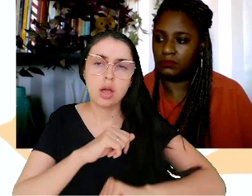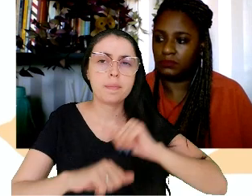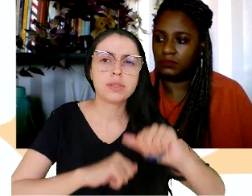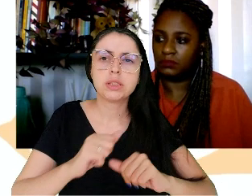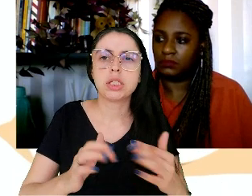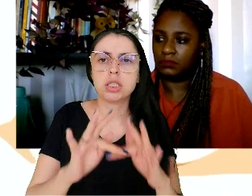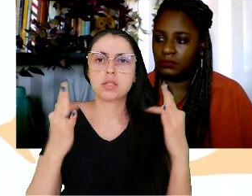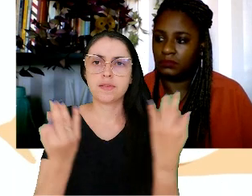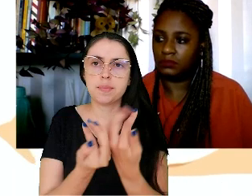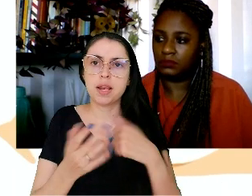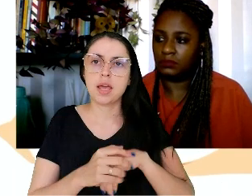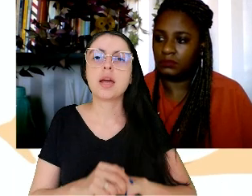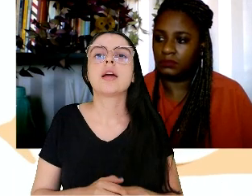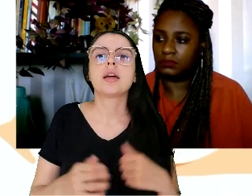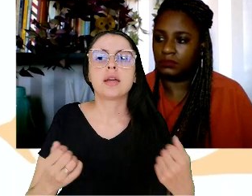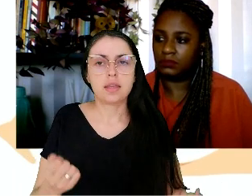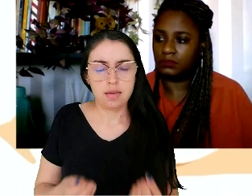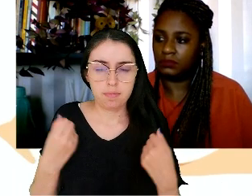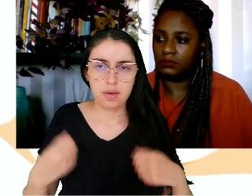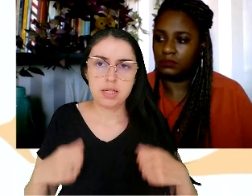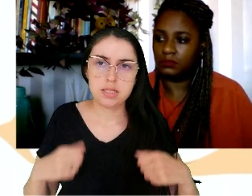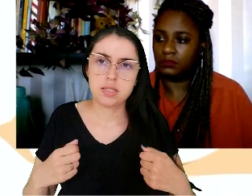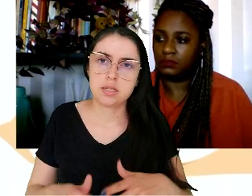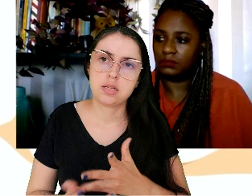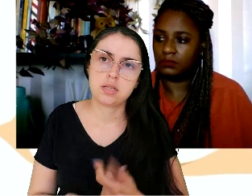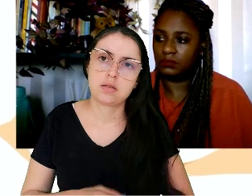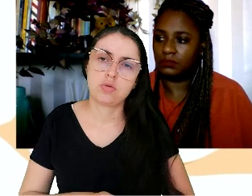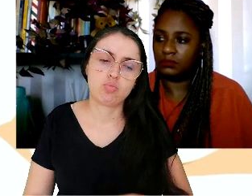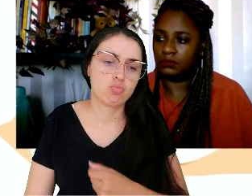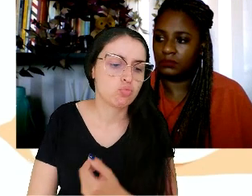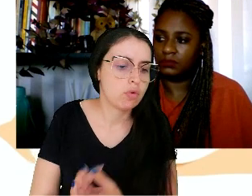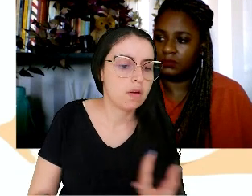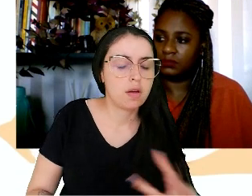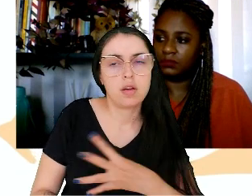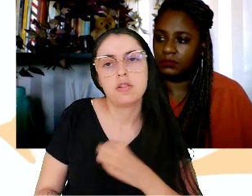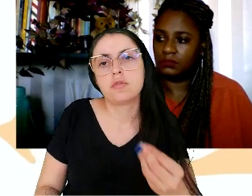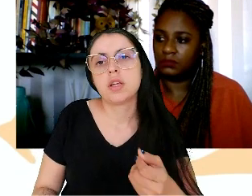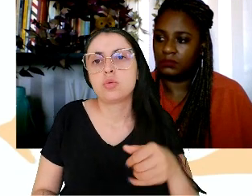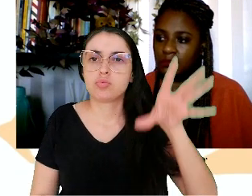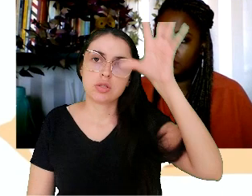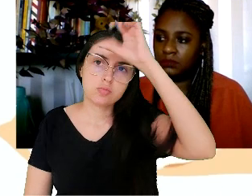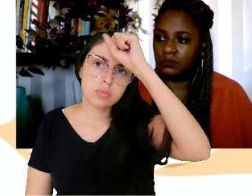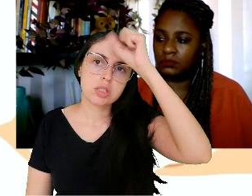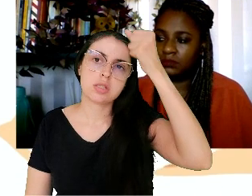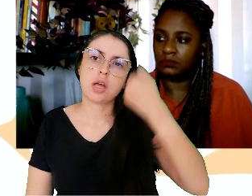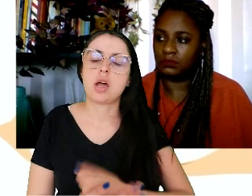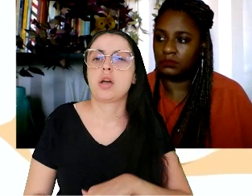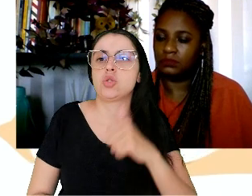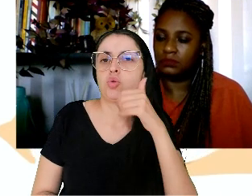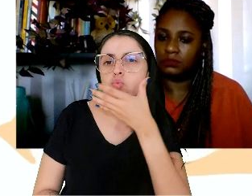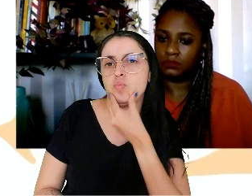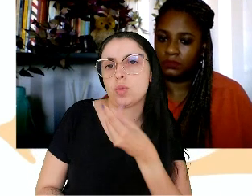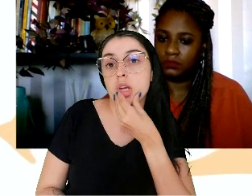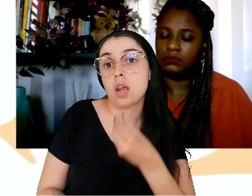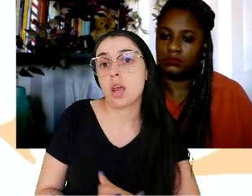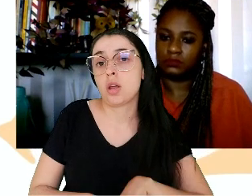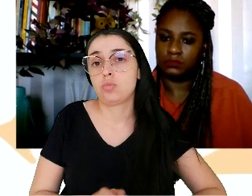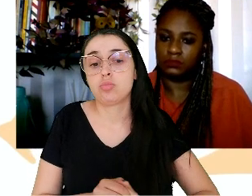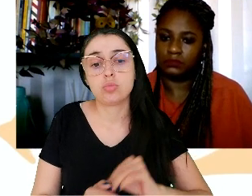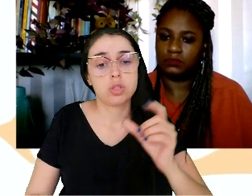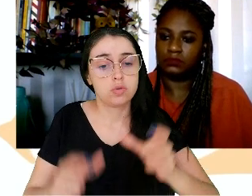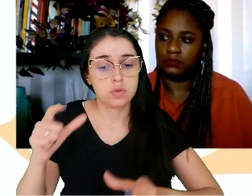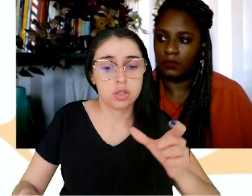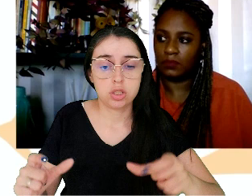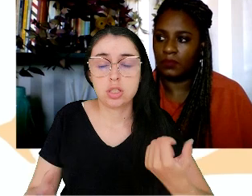familiar, requerem também passar novos valores para os filhos, para os meninos, de que a divisão